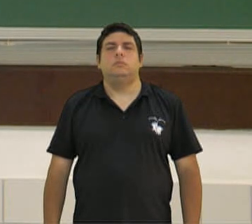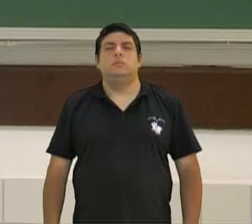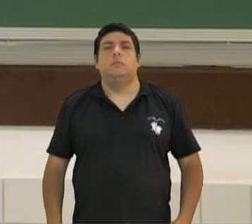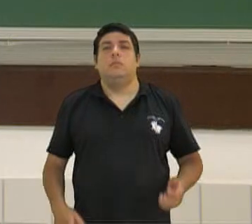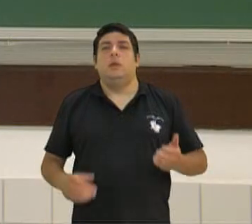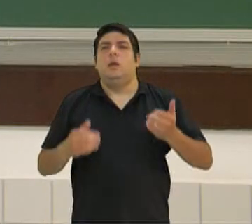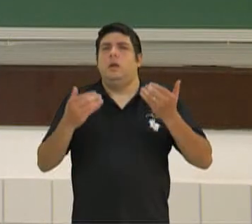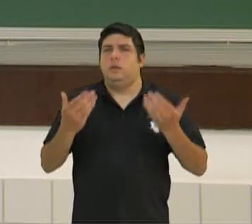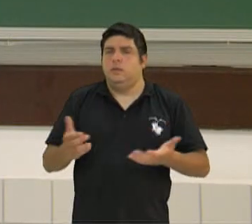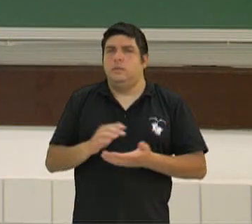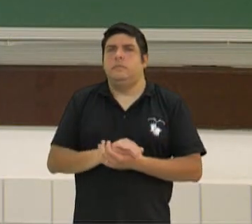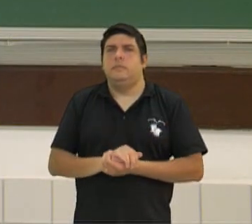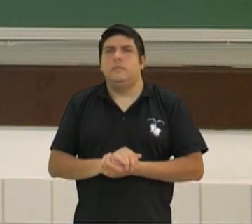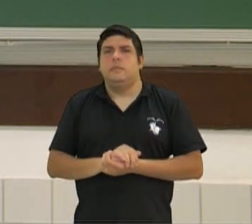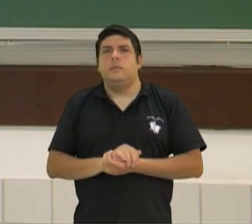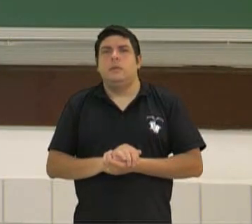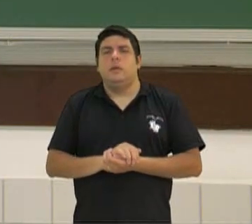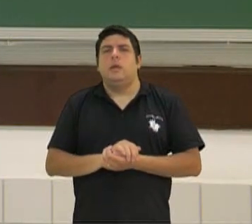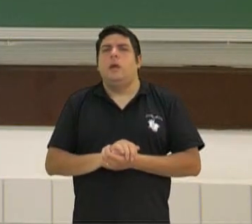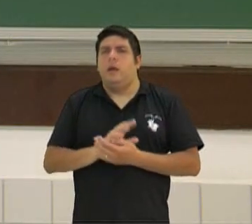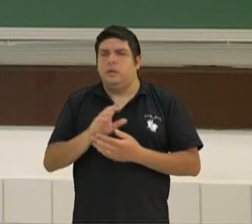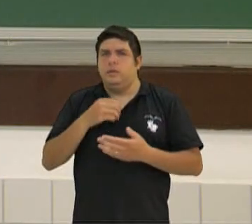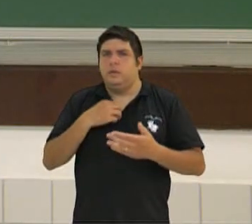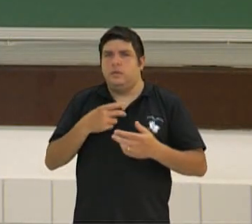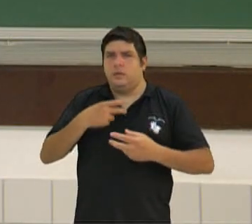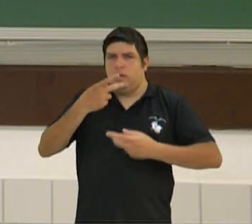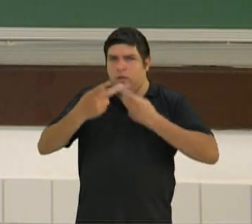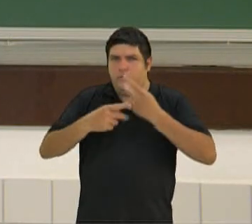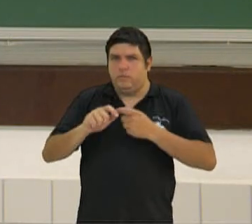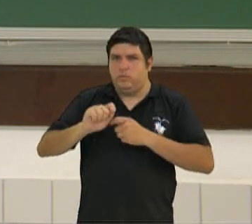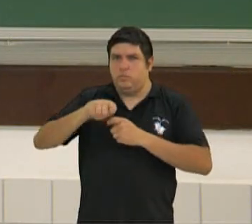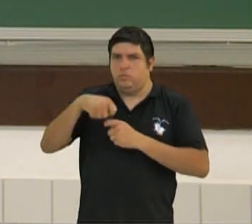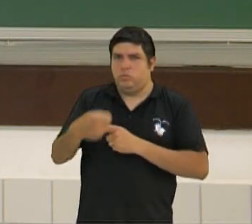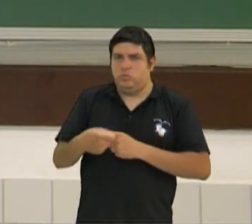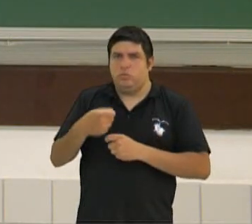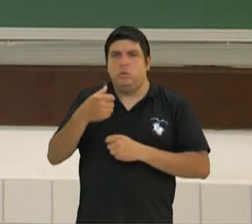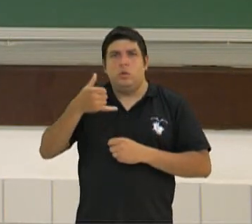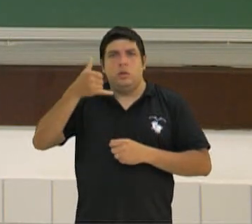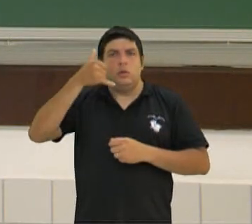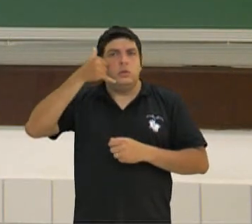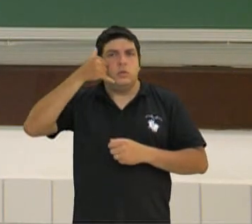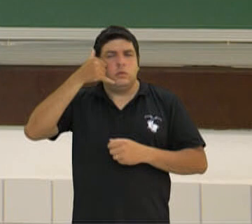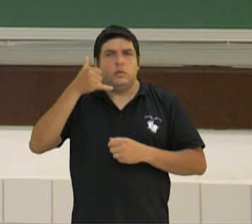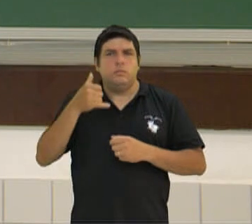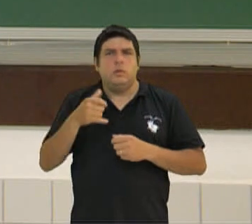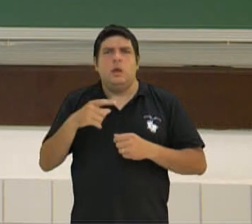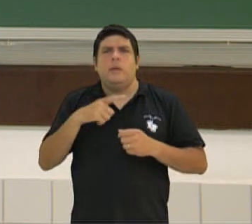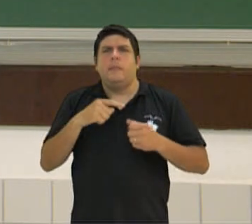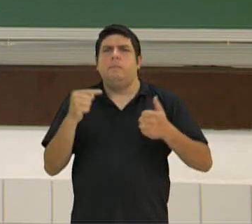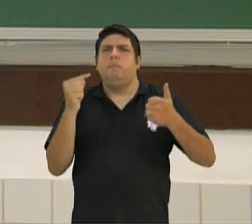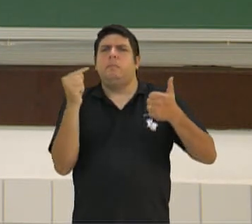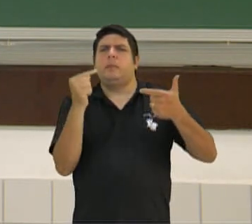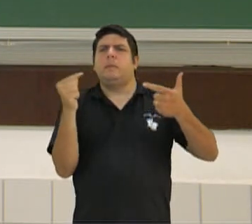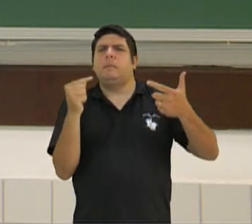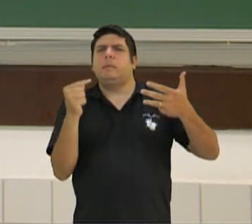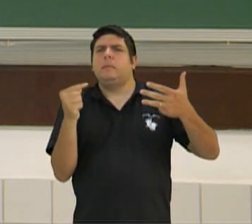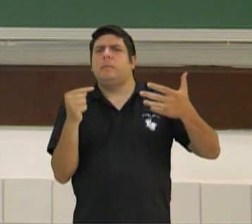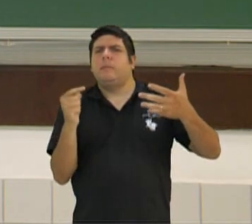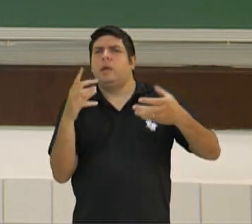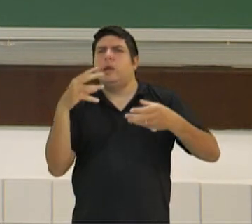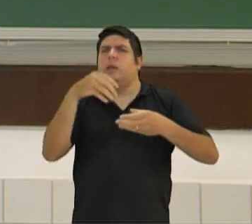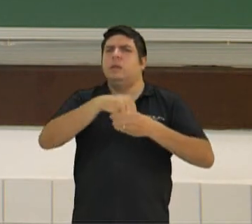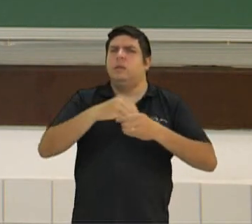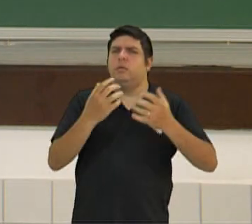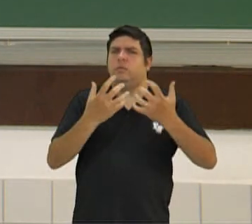Bom, no momento em que ele está falando justamente sobre o aparelho, né, sobre o celular, ele vai descrevendo uma série de funções, né? Se a